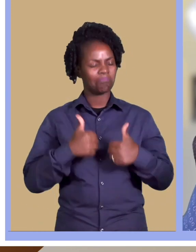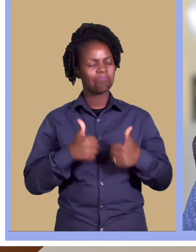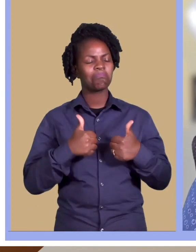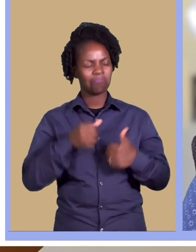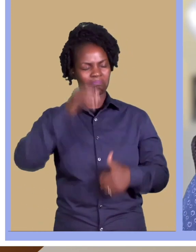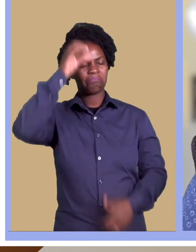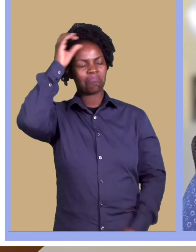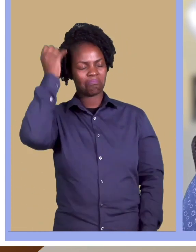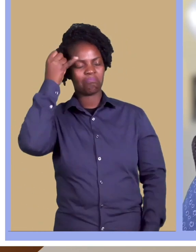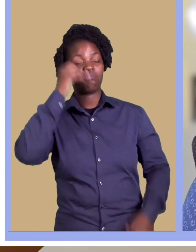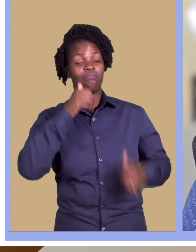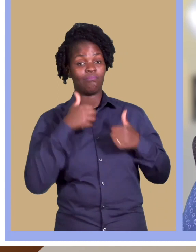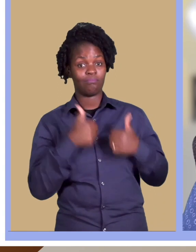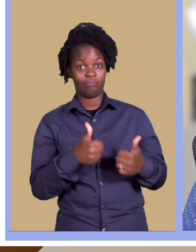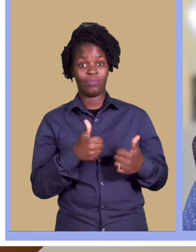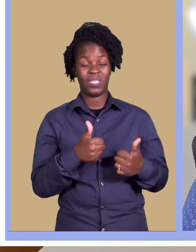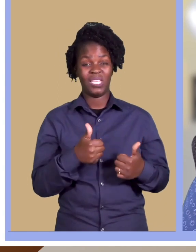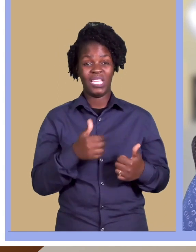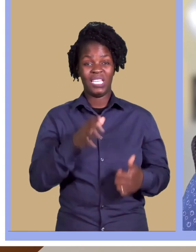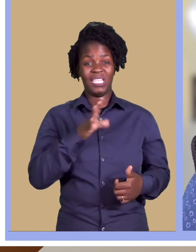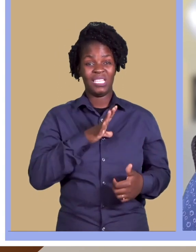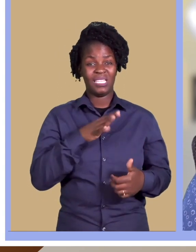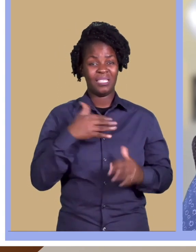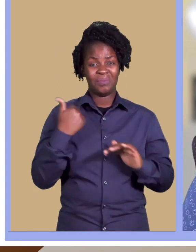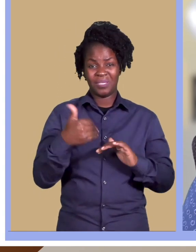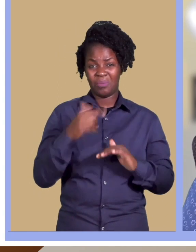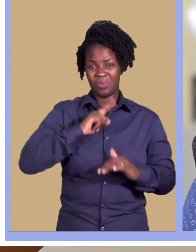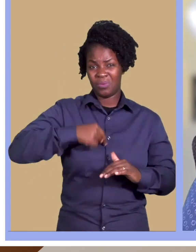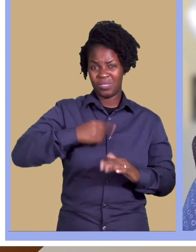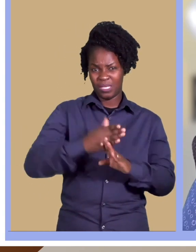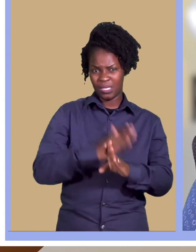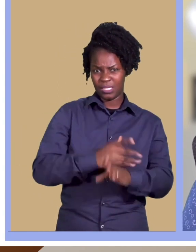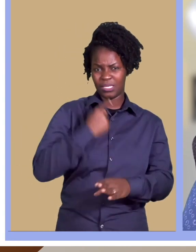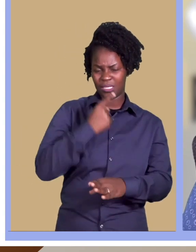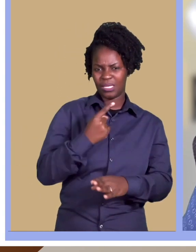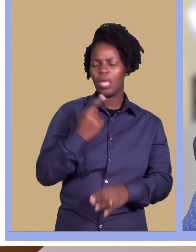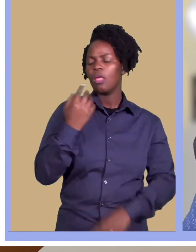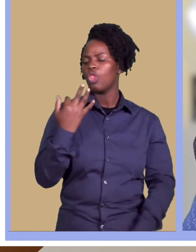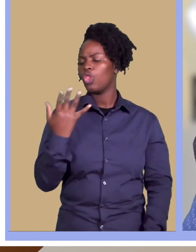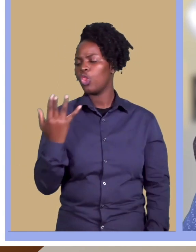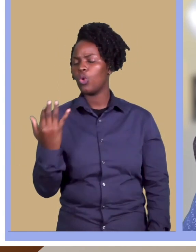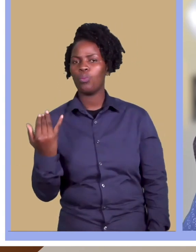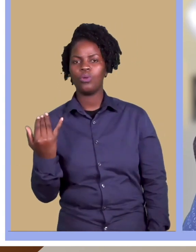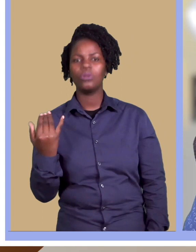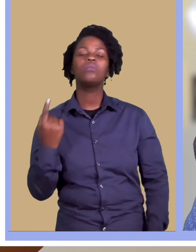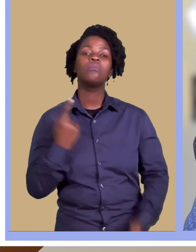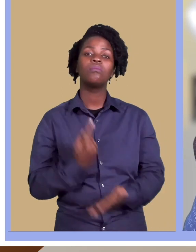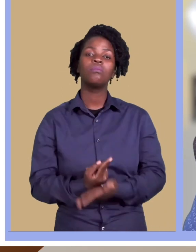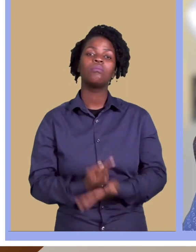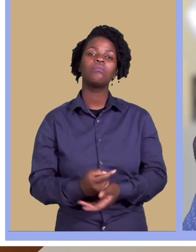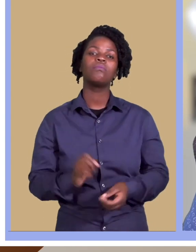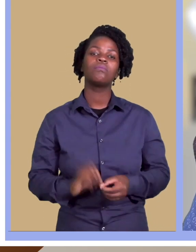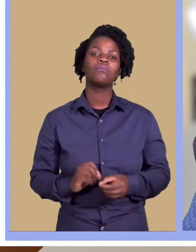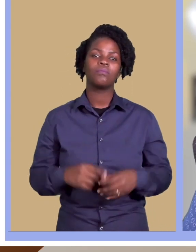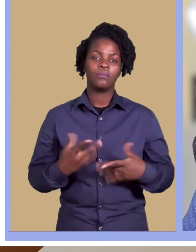ao iniciar esta nossa conversa de números, né? Então temos que perceber que os números por